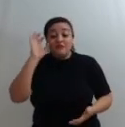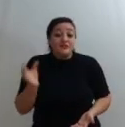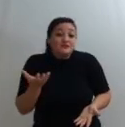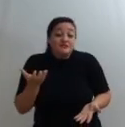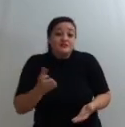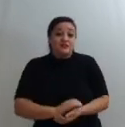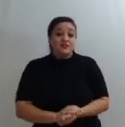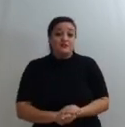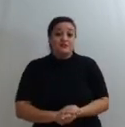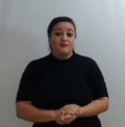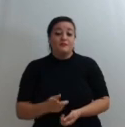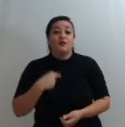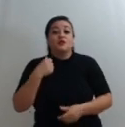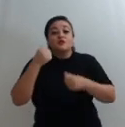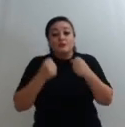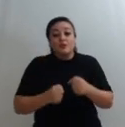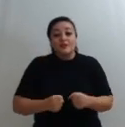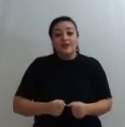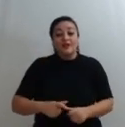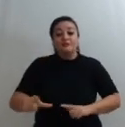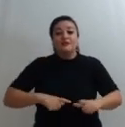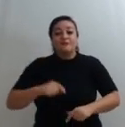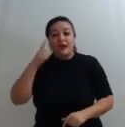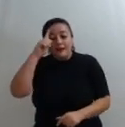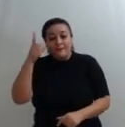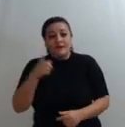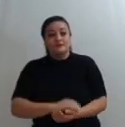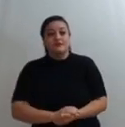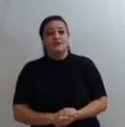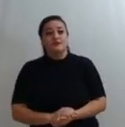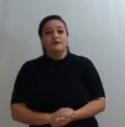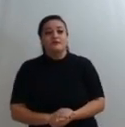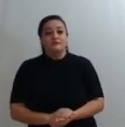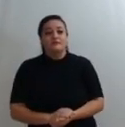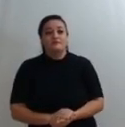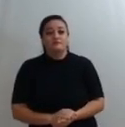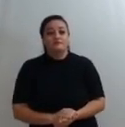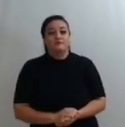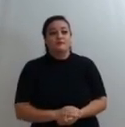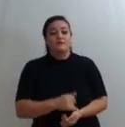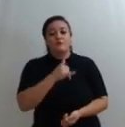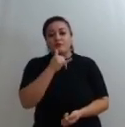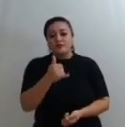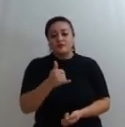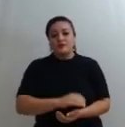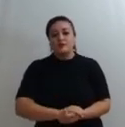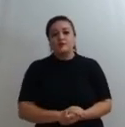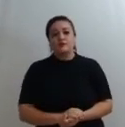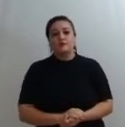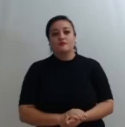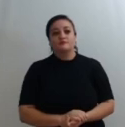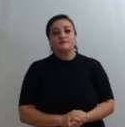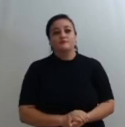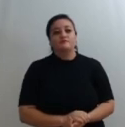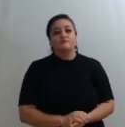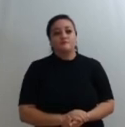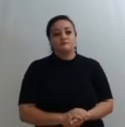para nós podermos pensar um pouco, eu vou dar um exemplo do